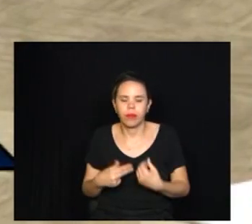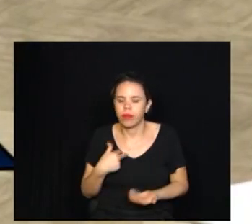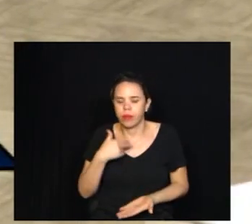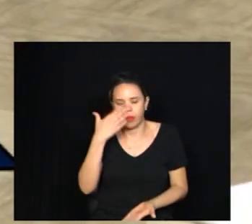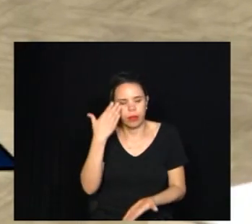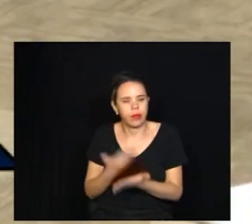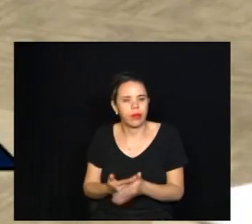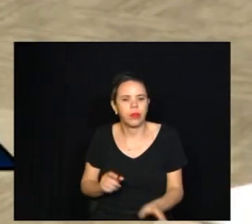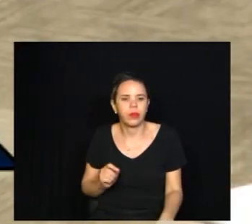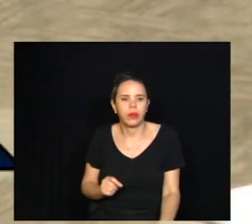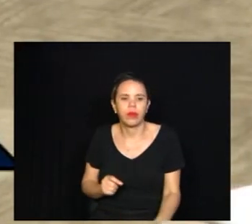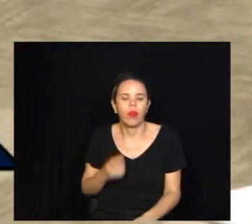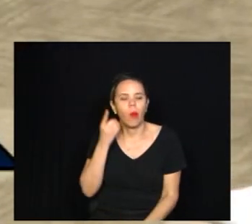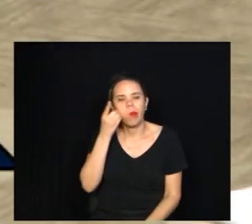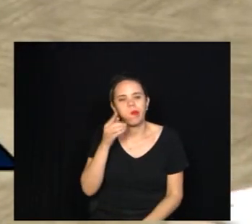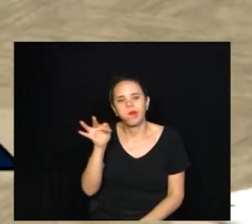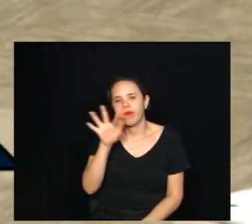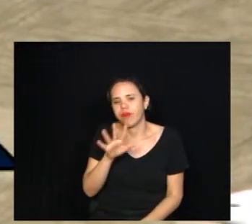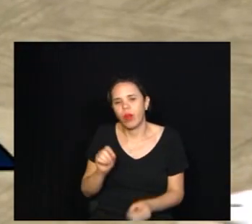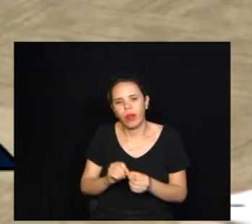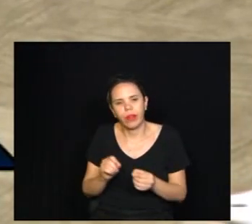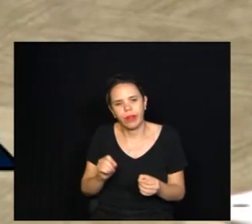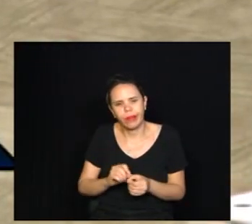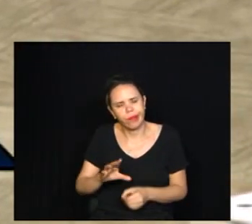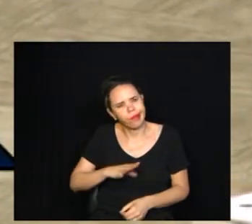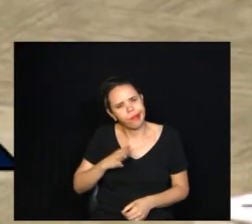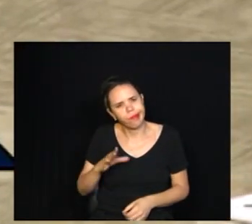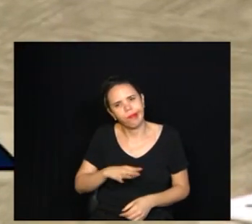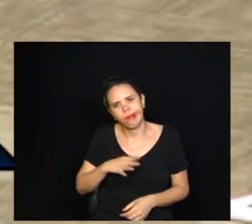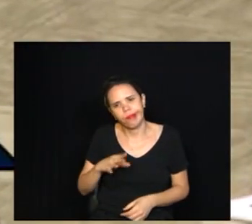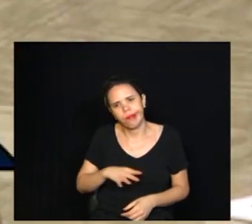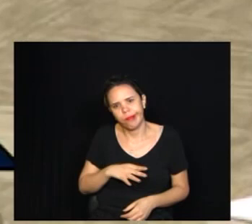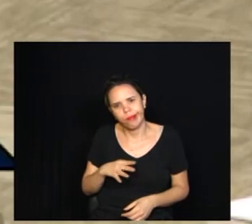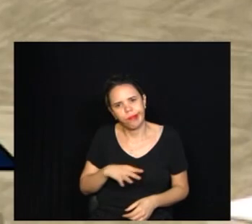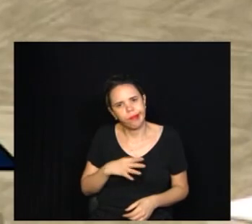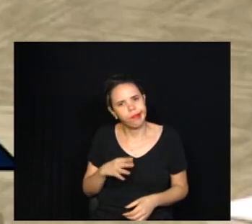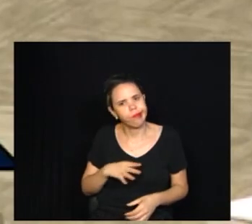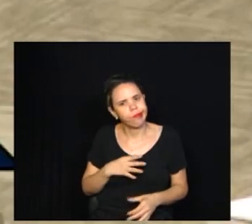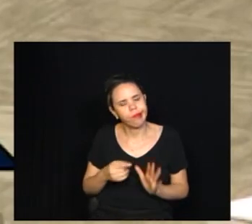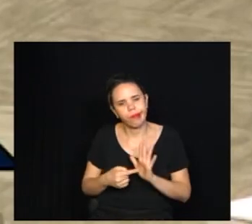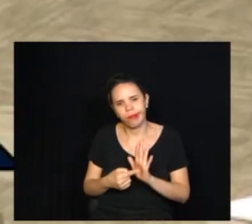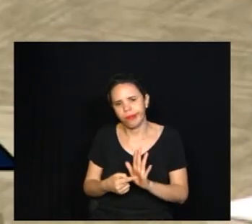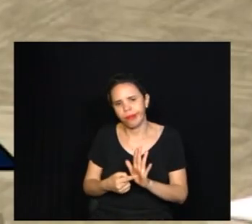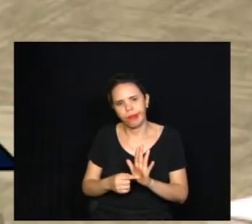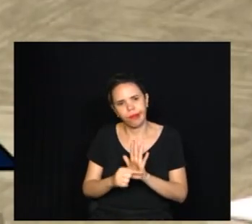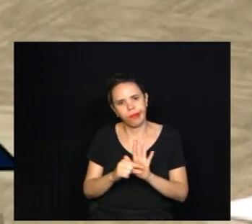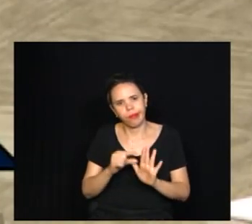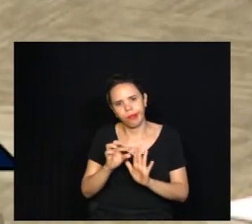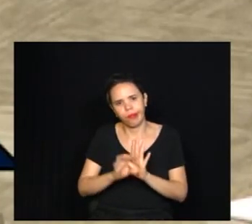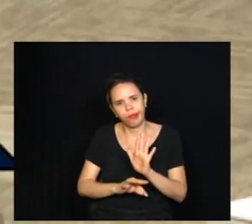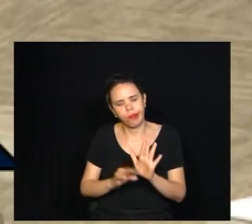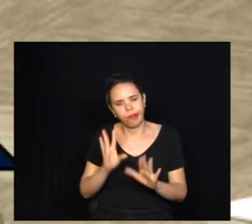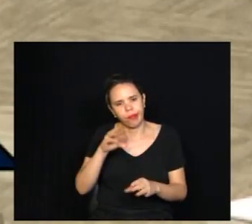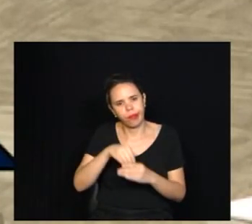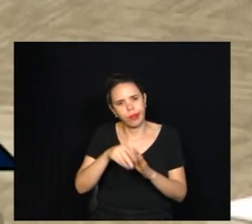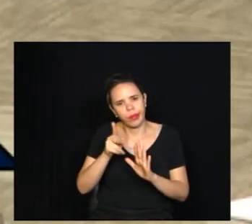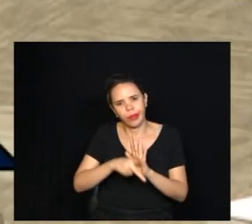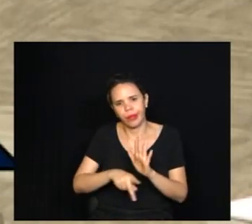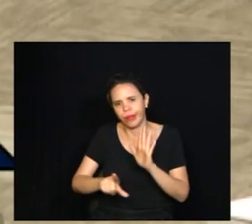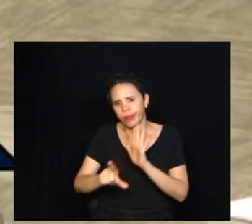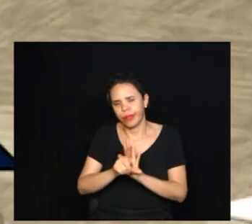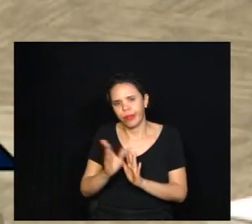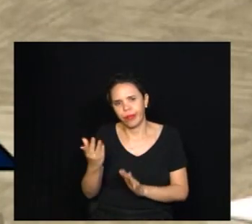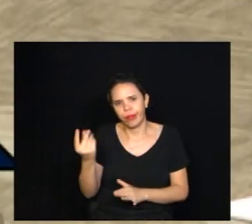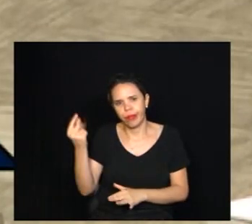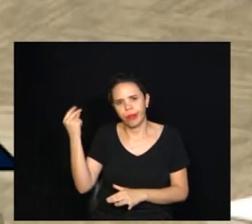inacreditável que um deputado federal tenha a coragem de apresentar uma emenda dentro de um projeto de lei que já